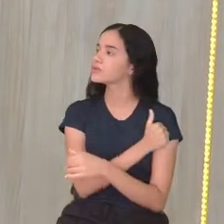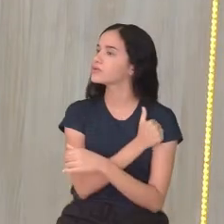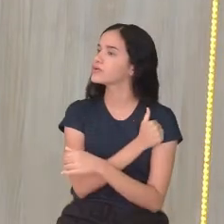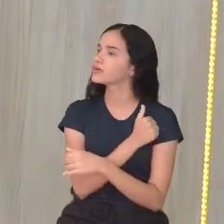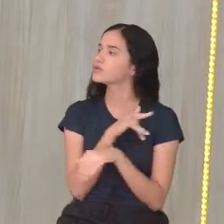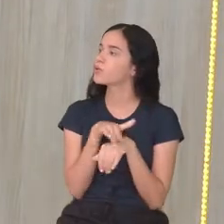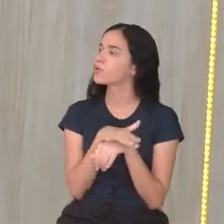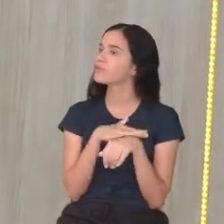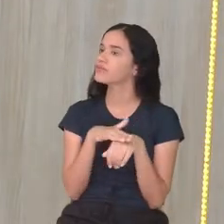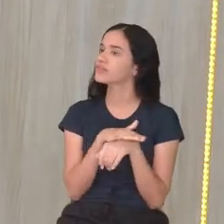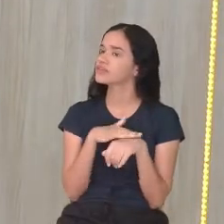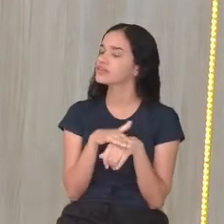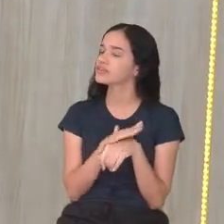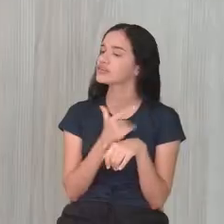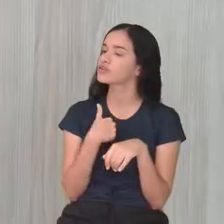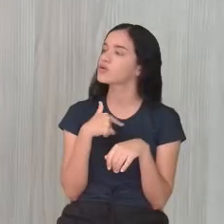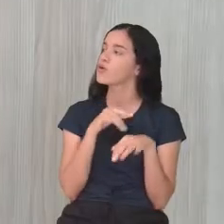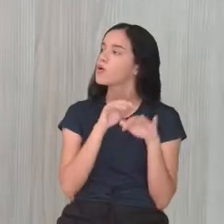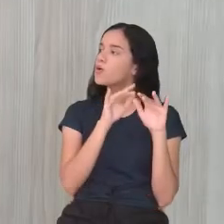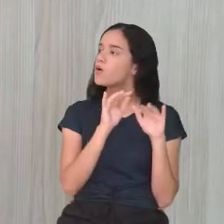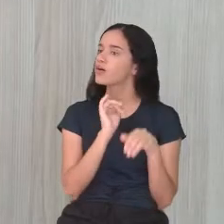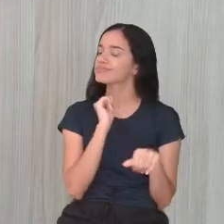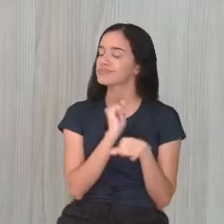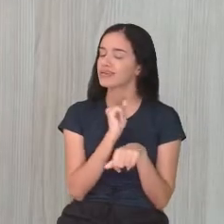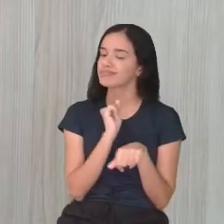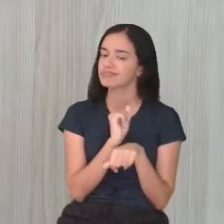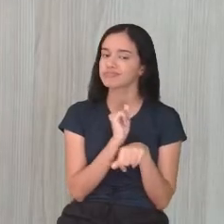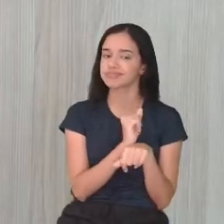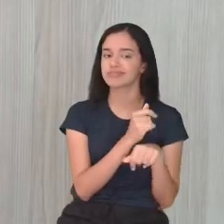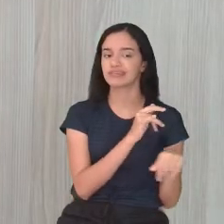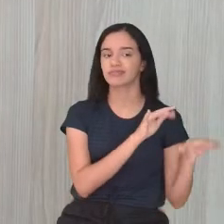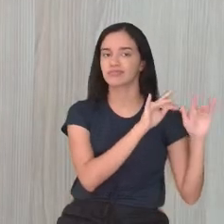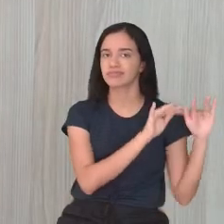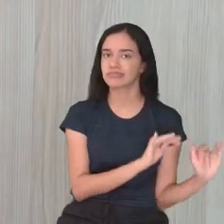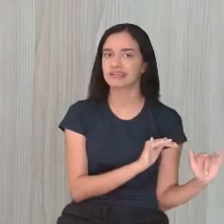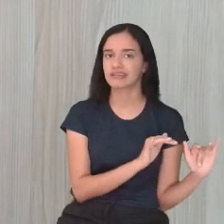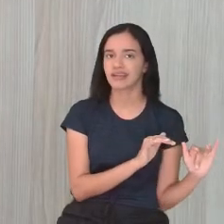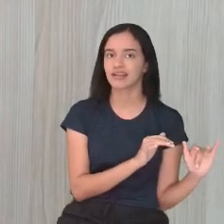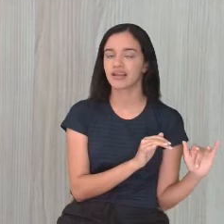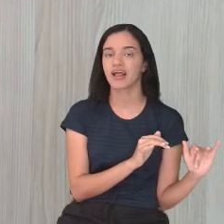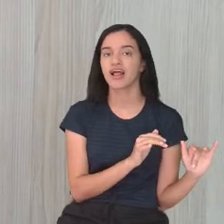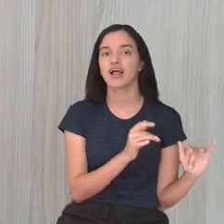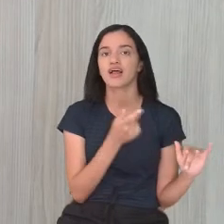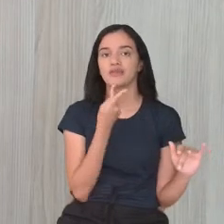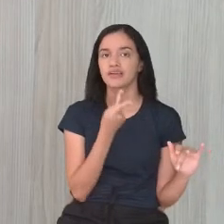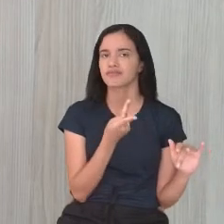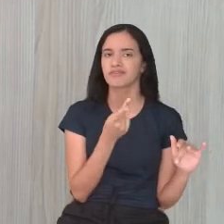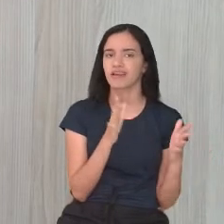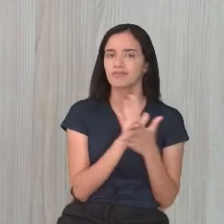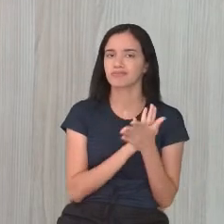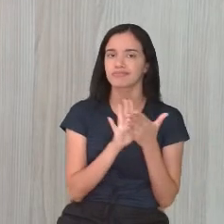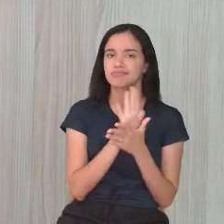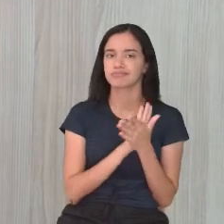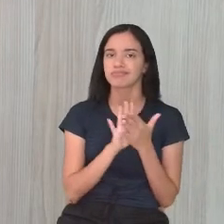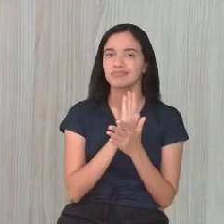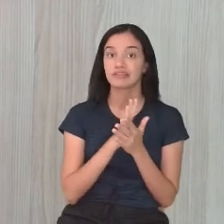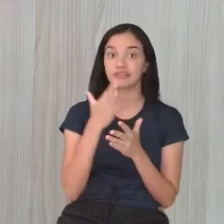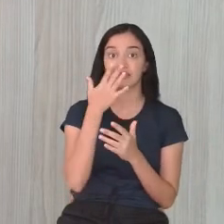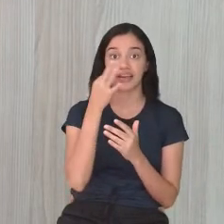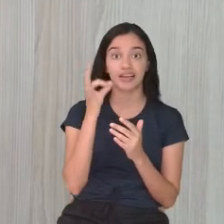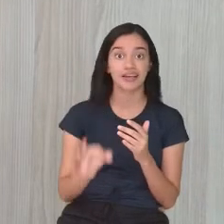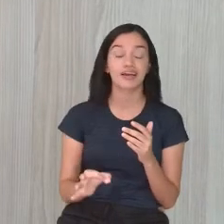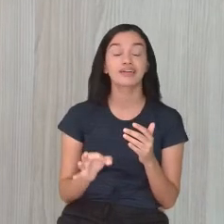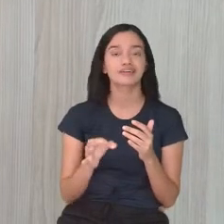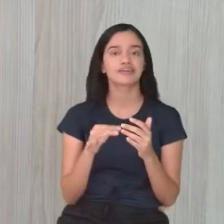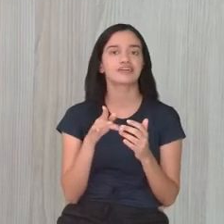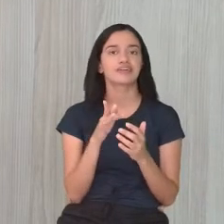com a gente hoje ou tá paradinho? Tá paradinho. Eles não estão querendo falar muito, não, professor. Estão bem ligados aí na sua aula aí, que